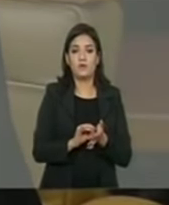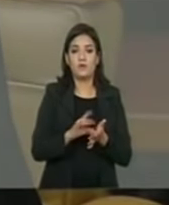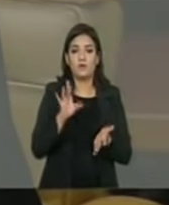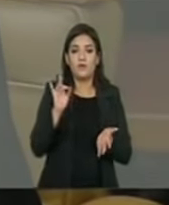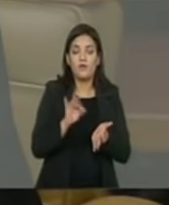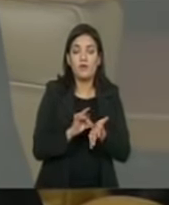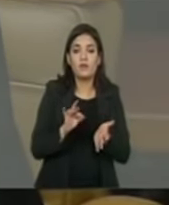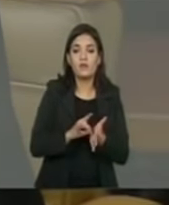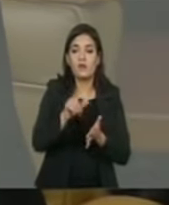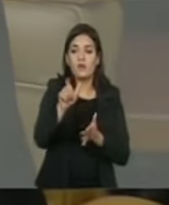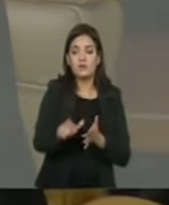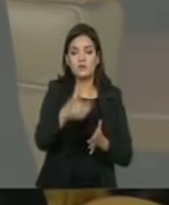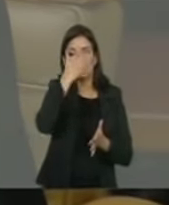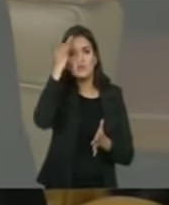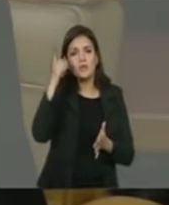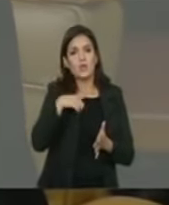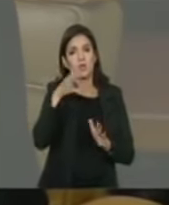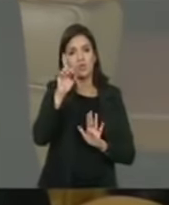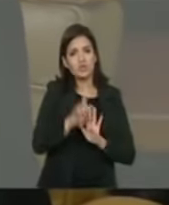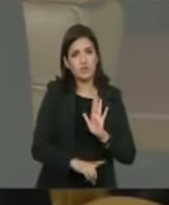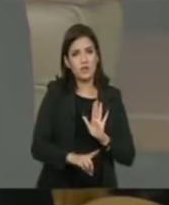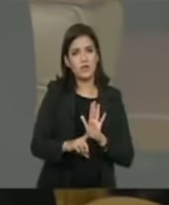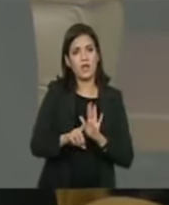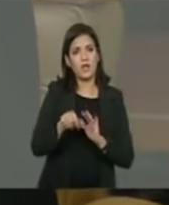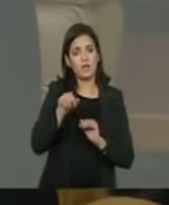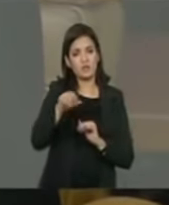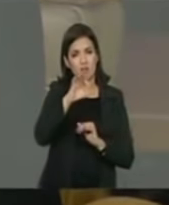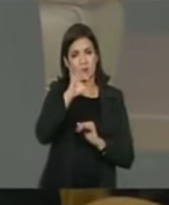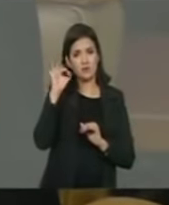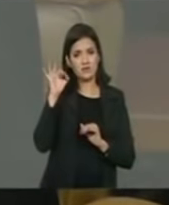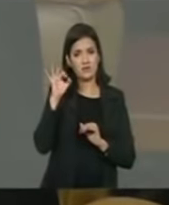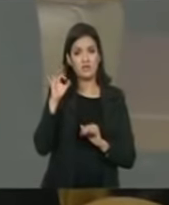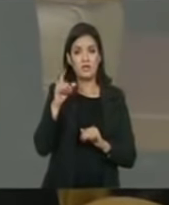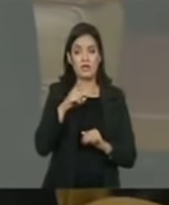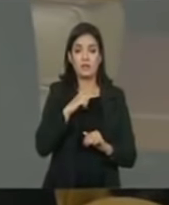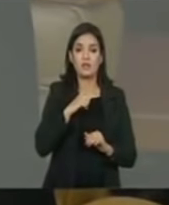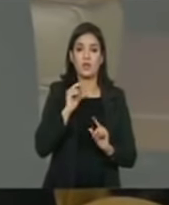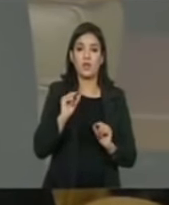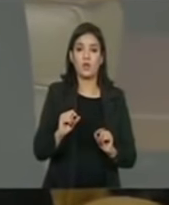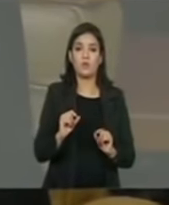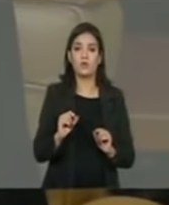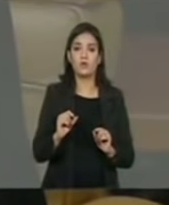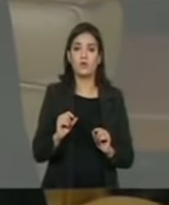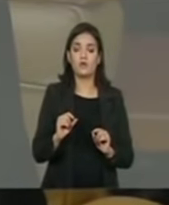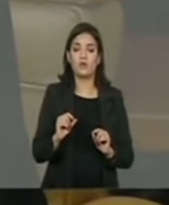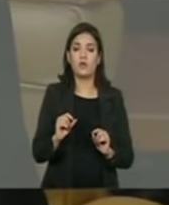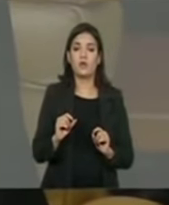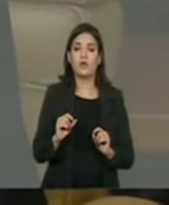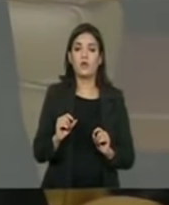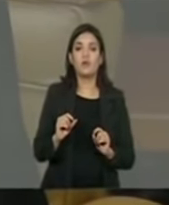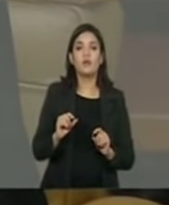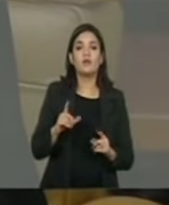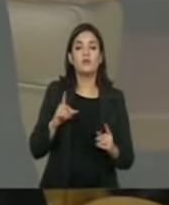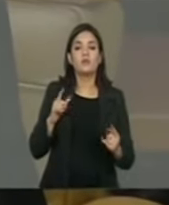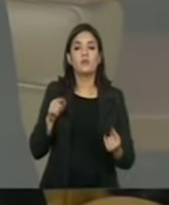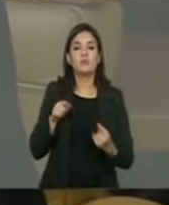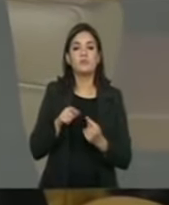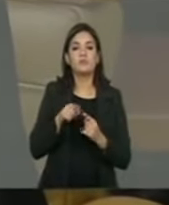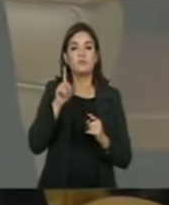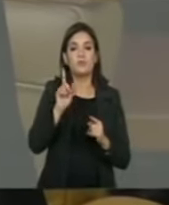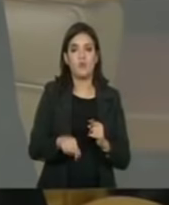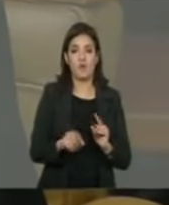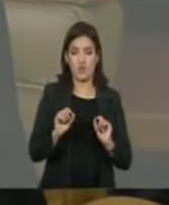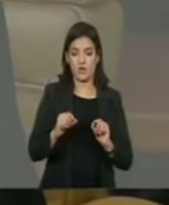inocência que representa uma prerrogativa de caráter front cujo destinatário são de um lado